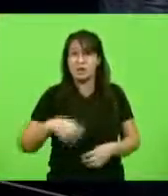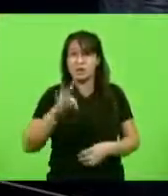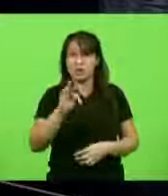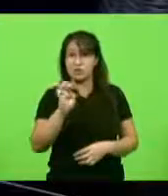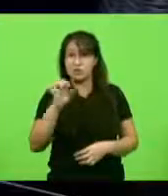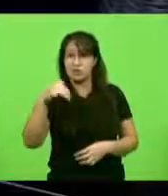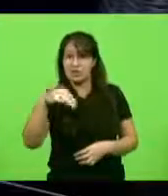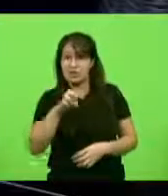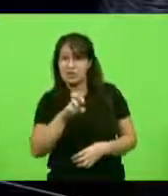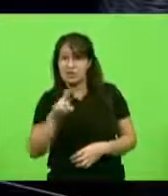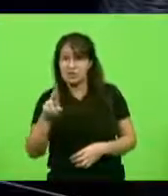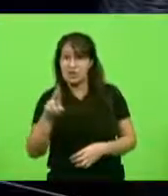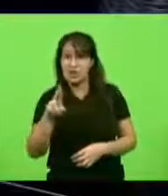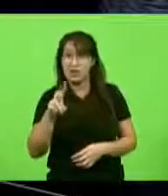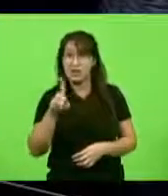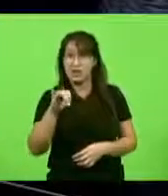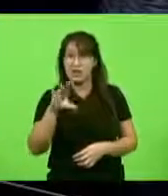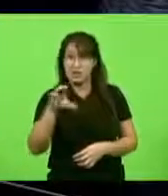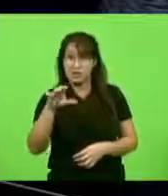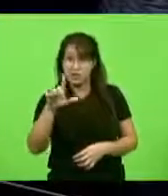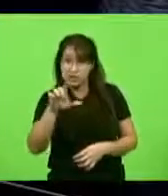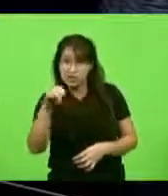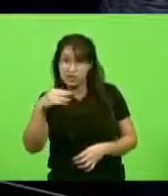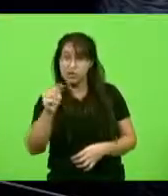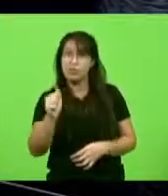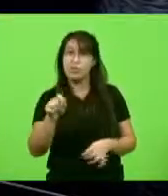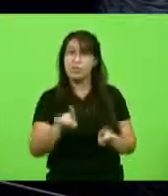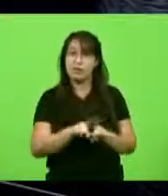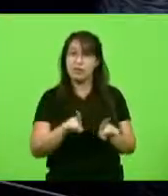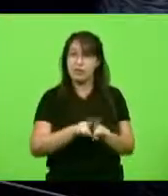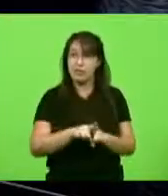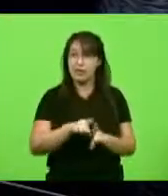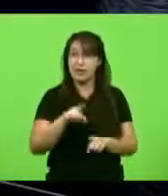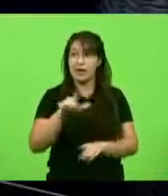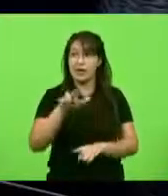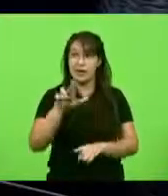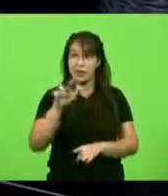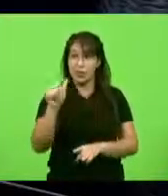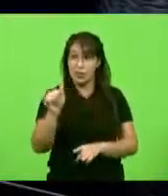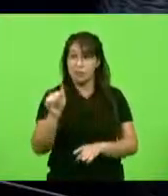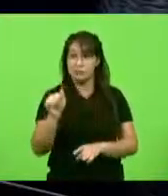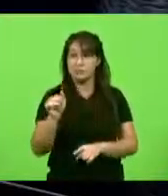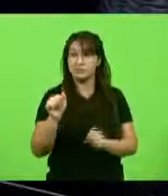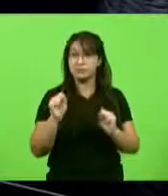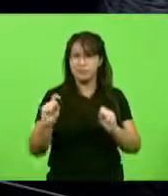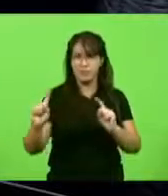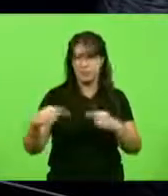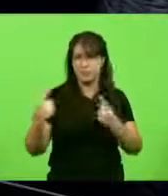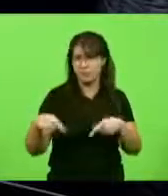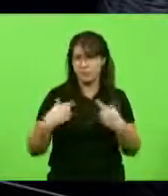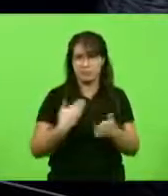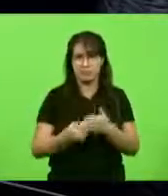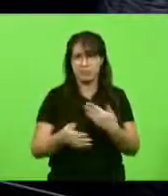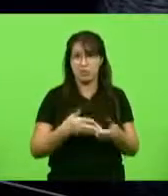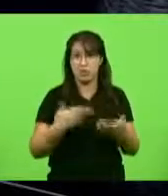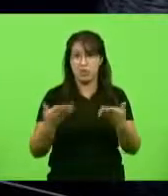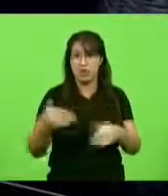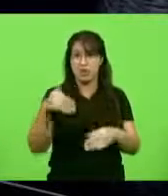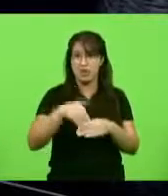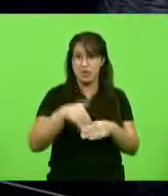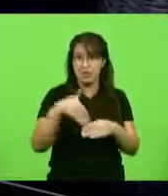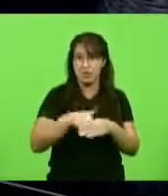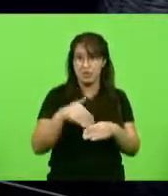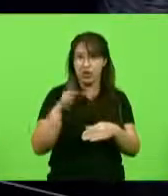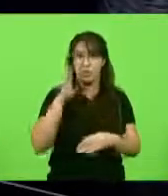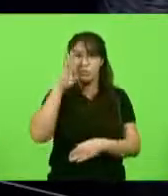Lula. E, Sargento Lima, se quiser me criticar, pede uma parte. Pô, o Bolsonaro foi votado em Santa Catarina no primeiro turno,